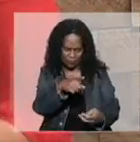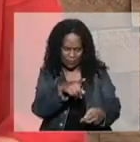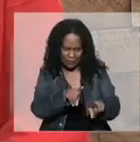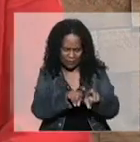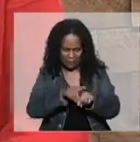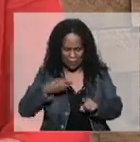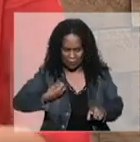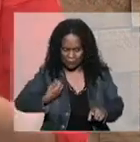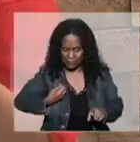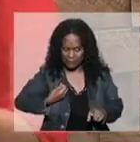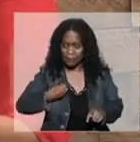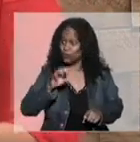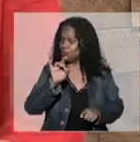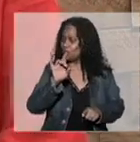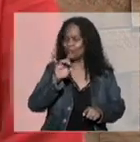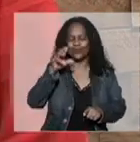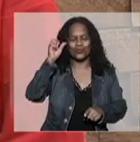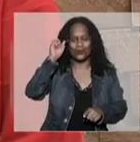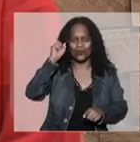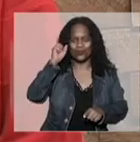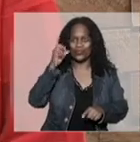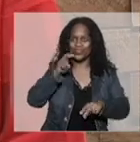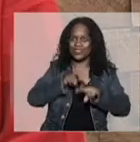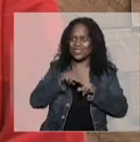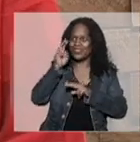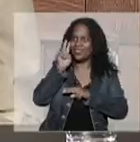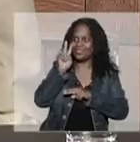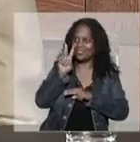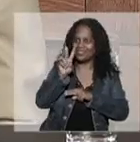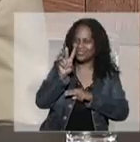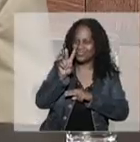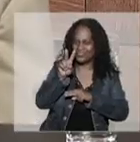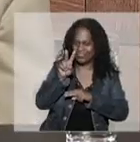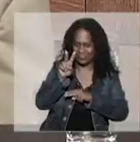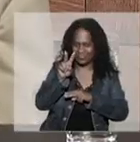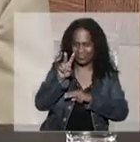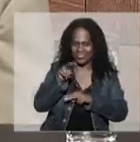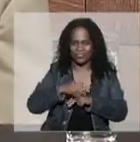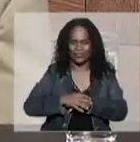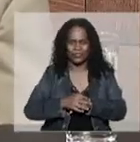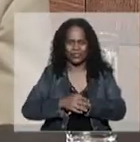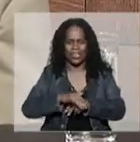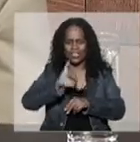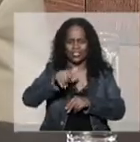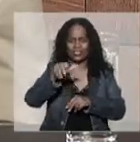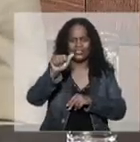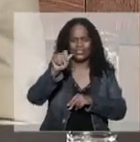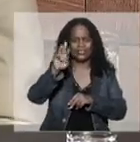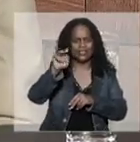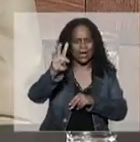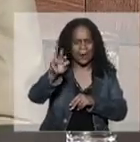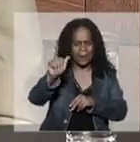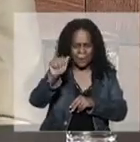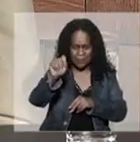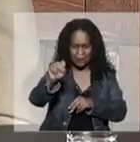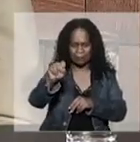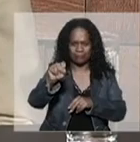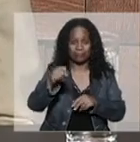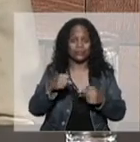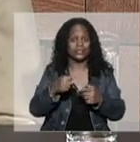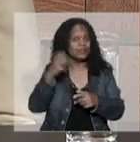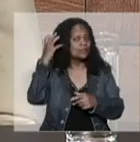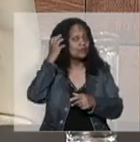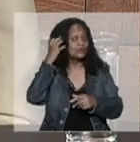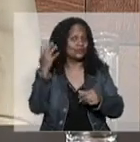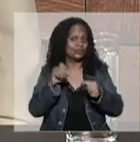Você participava disso? Você como ia? Ouvinte. Isso. Lá tinha o Jota da Luz, Jarbas, principalmente o Jota da Luz, que